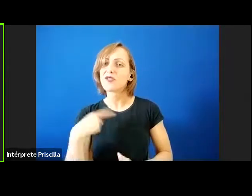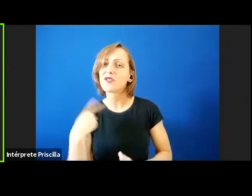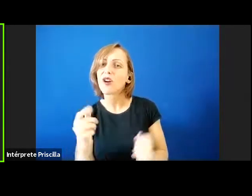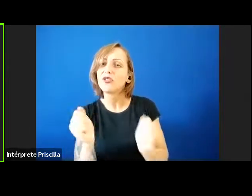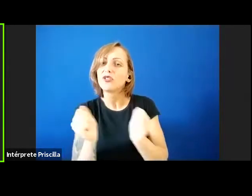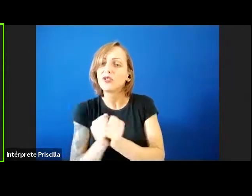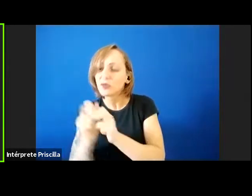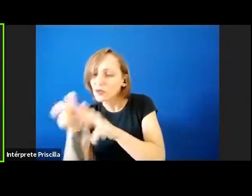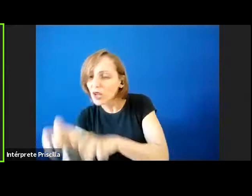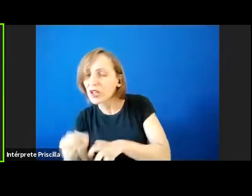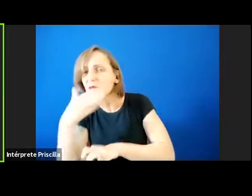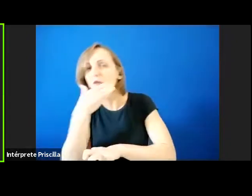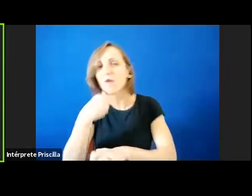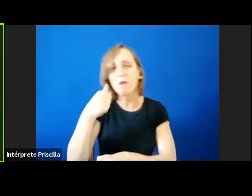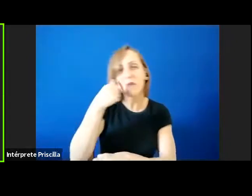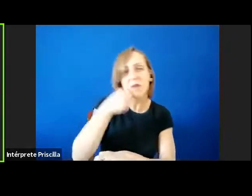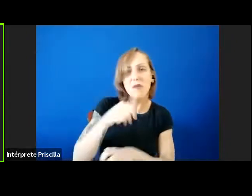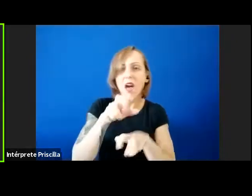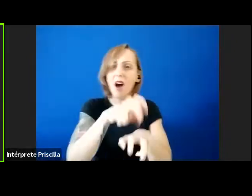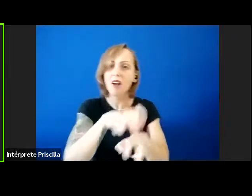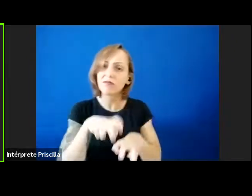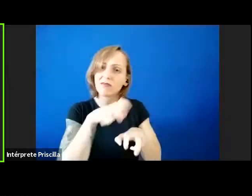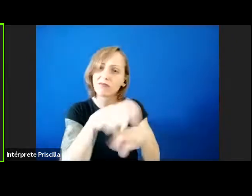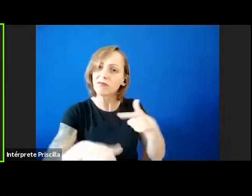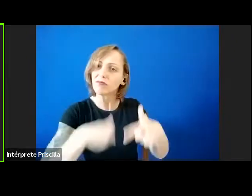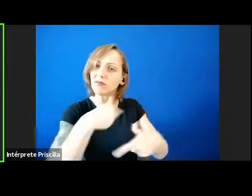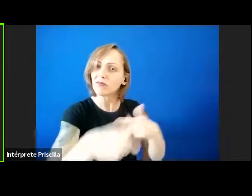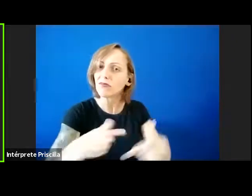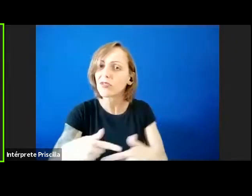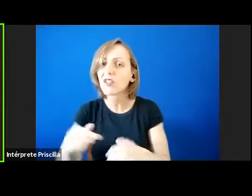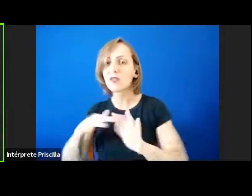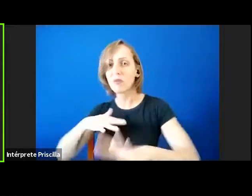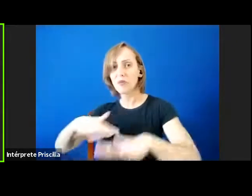agricultoras. Somos o movimento dos pequenos agricultores.